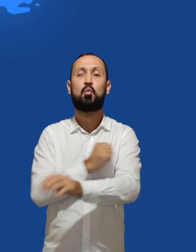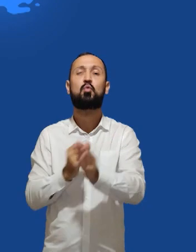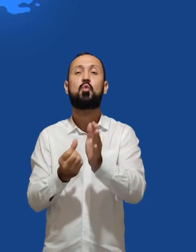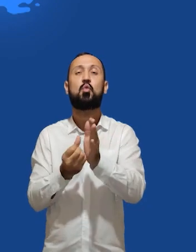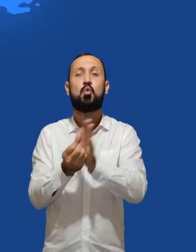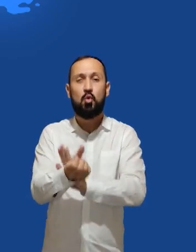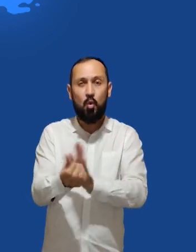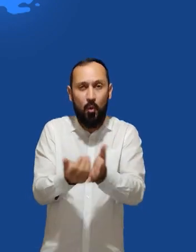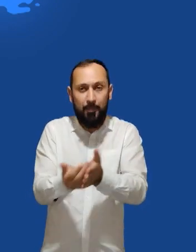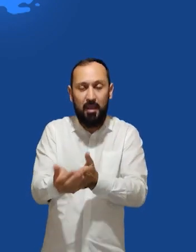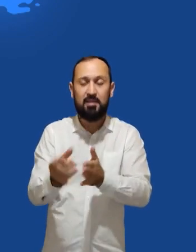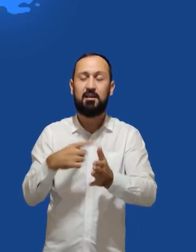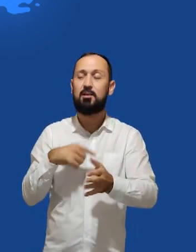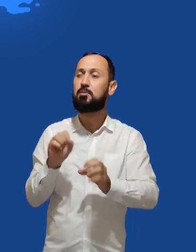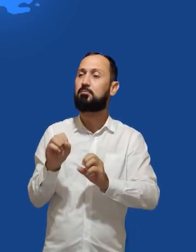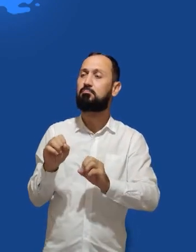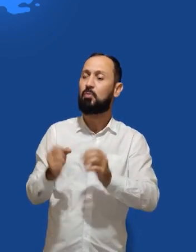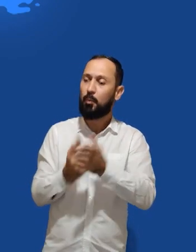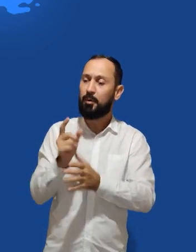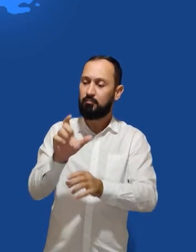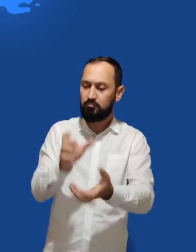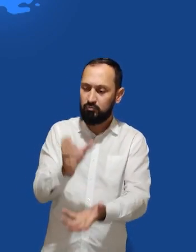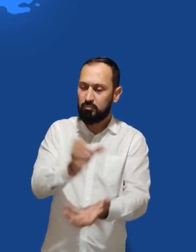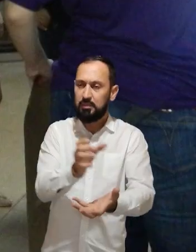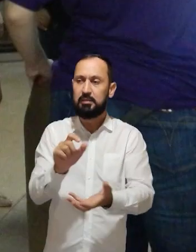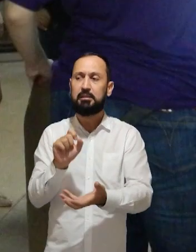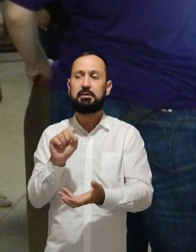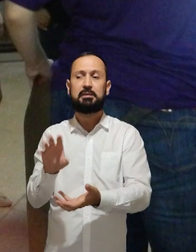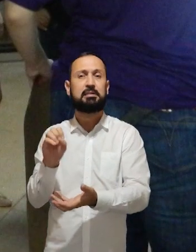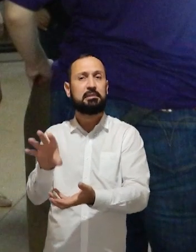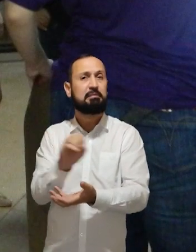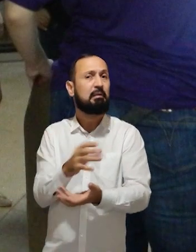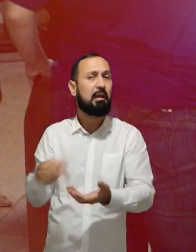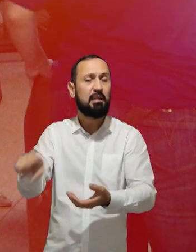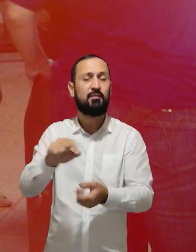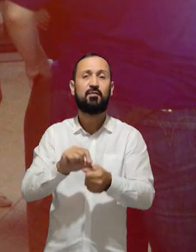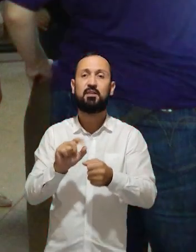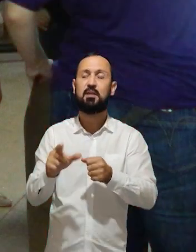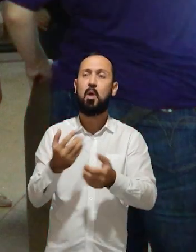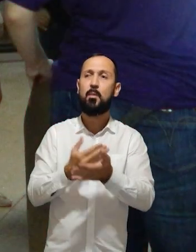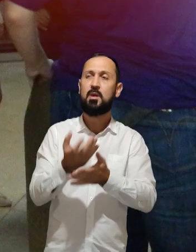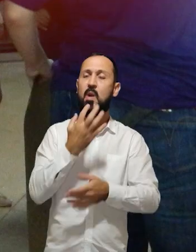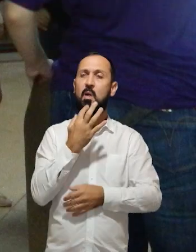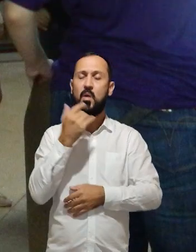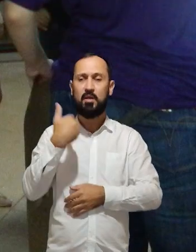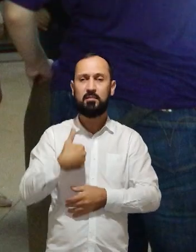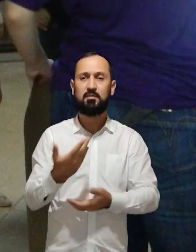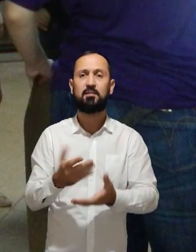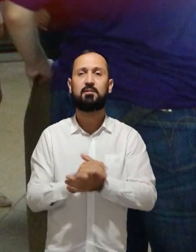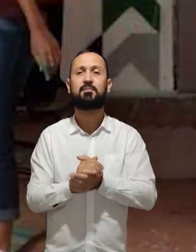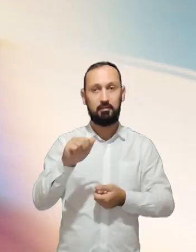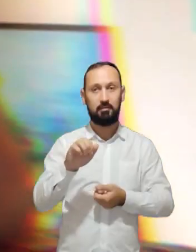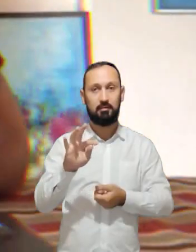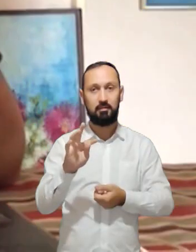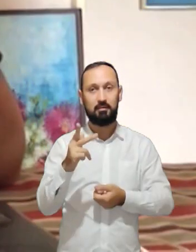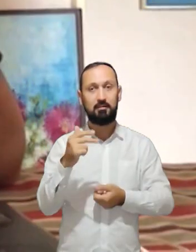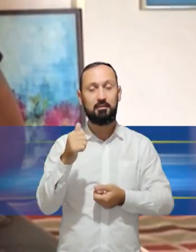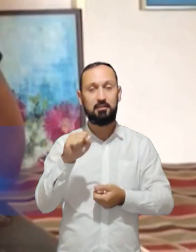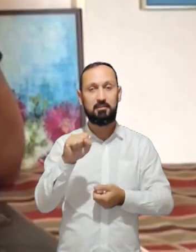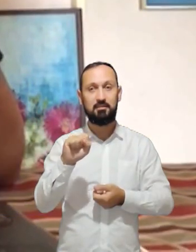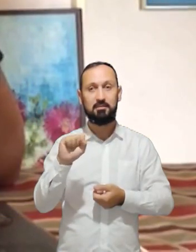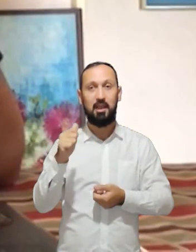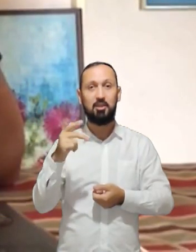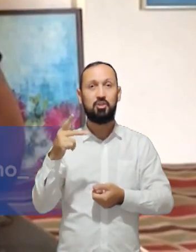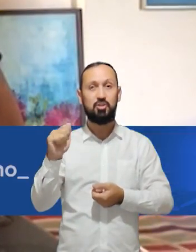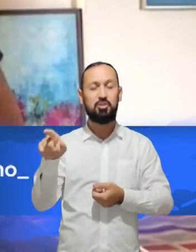E eu fui e fiz de spray. E aí a gente fez vários workshops lá e as pessoas começaram a me conhecer. A Natasha é